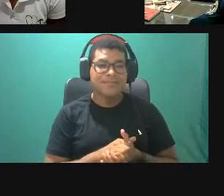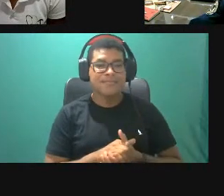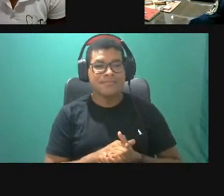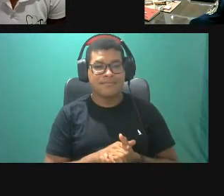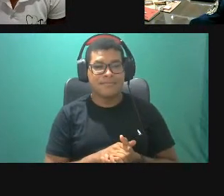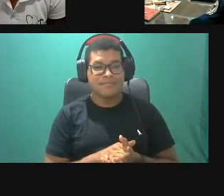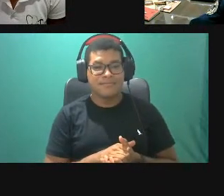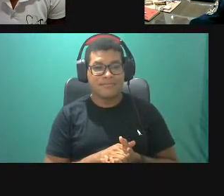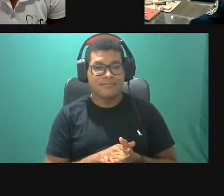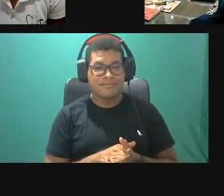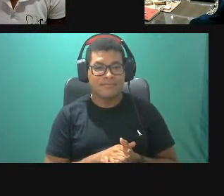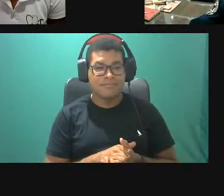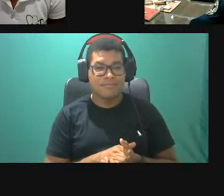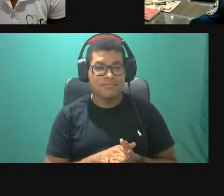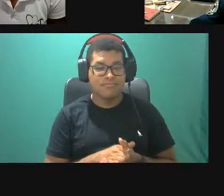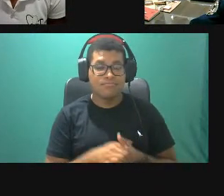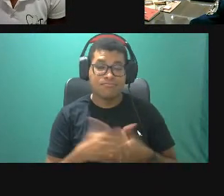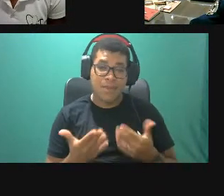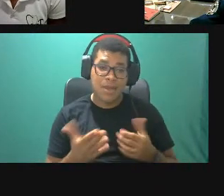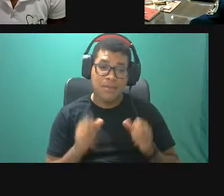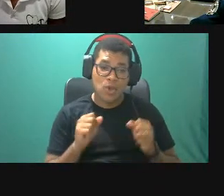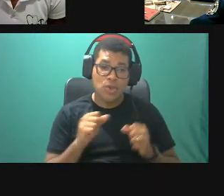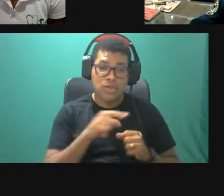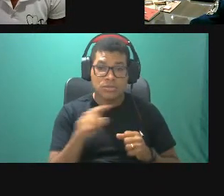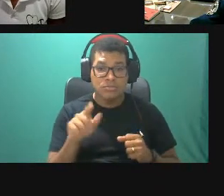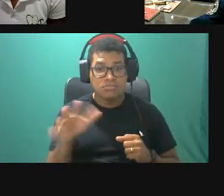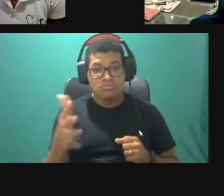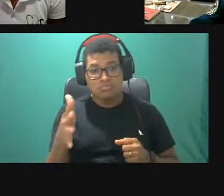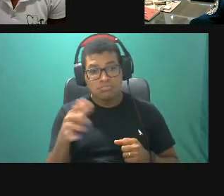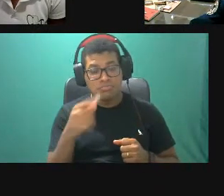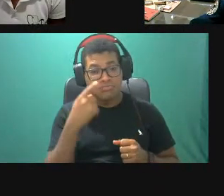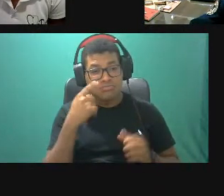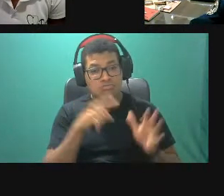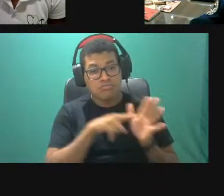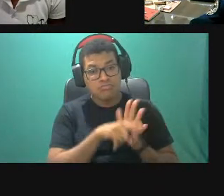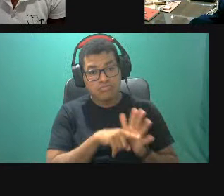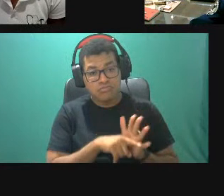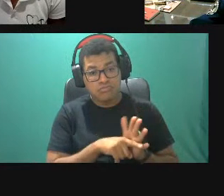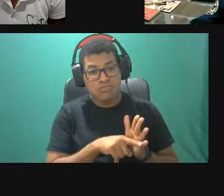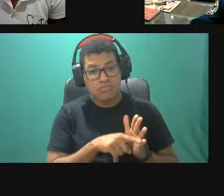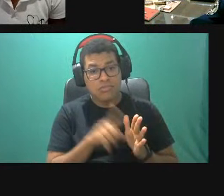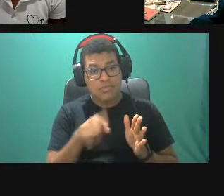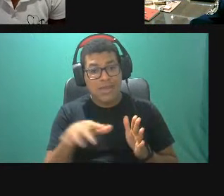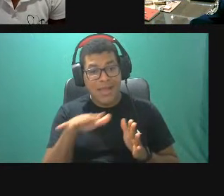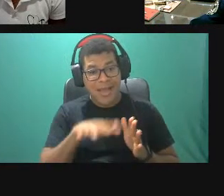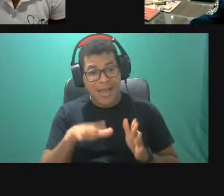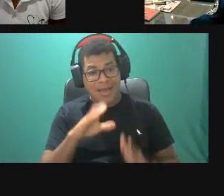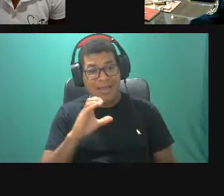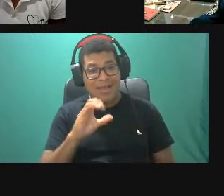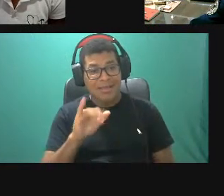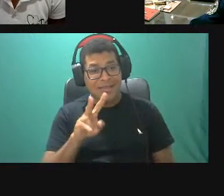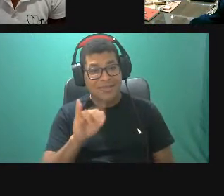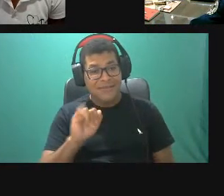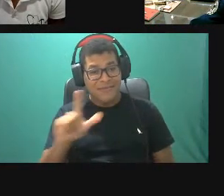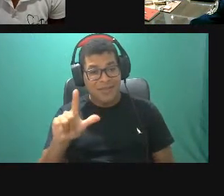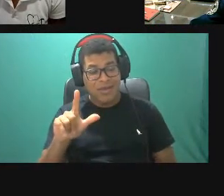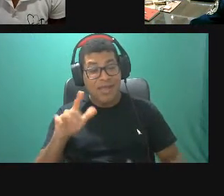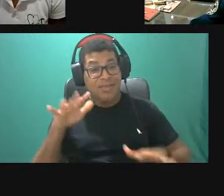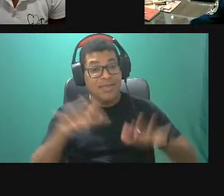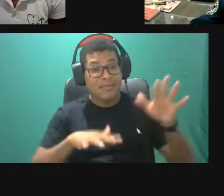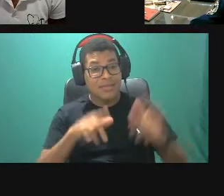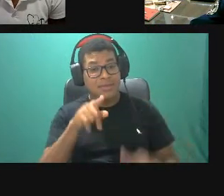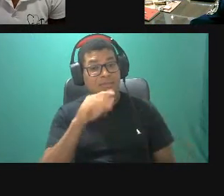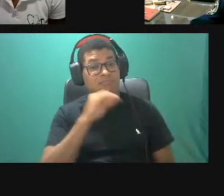Agora, você pode ter uma noção também, se você for atuar na área civil, né, onde vai depender, a sua